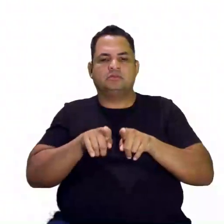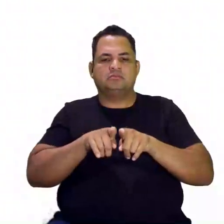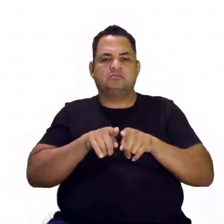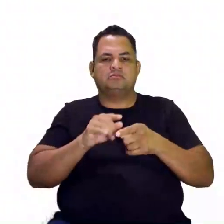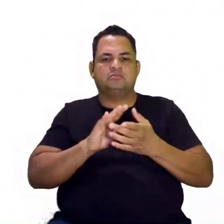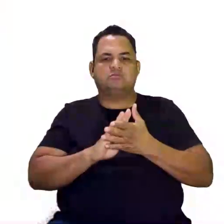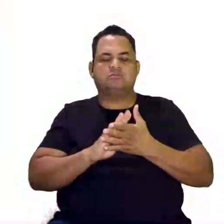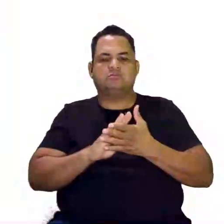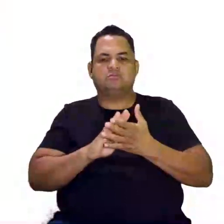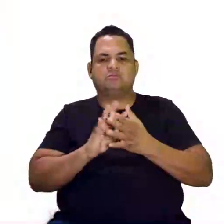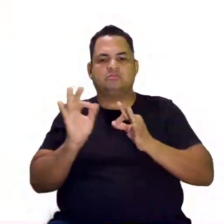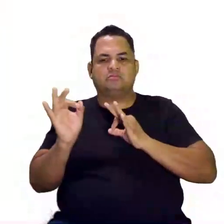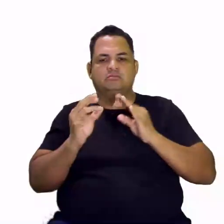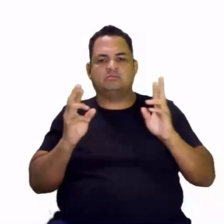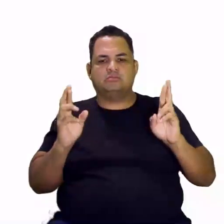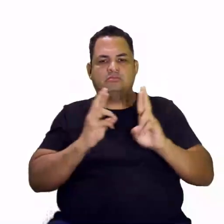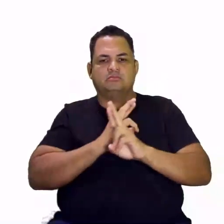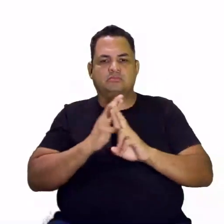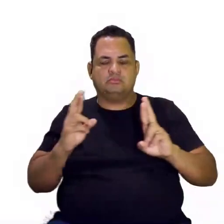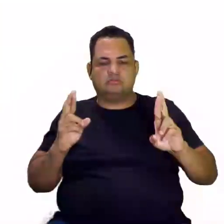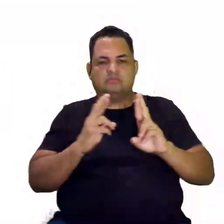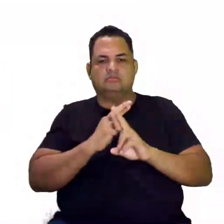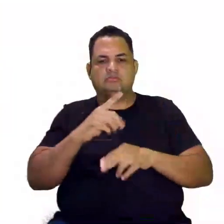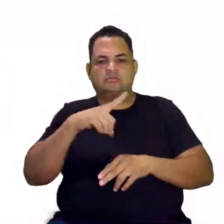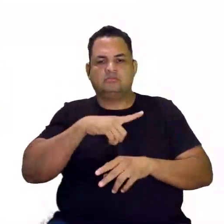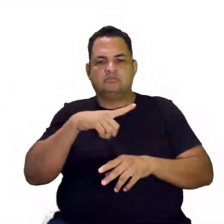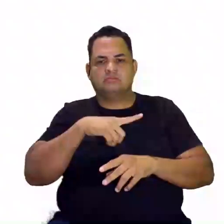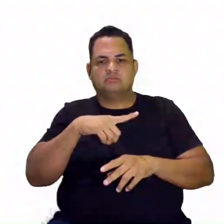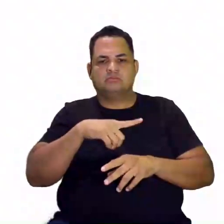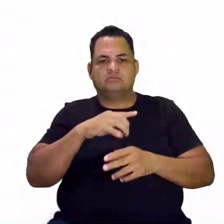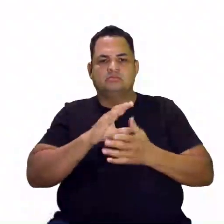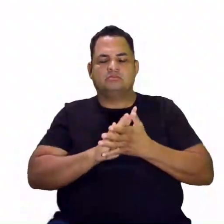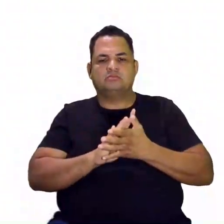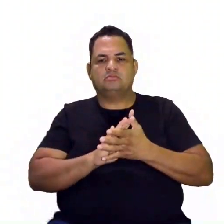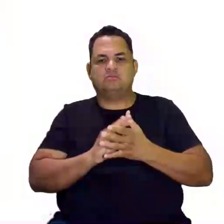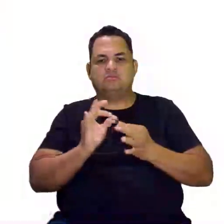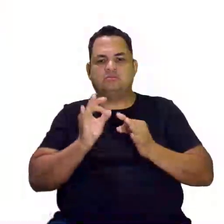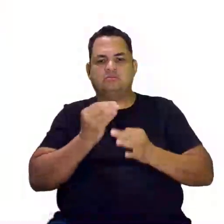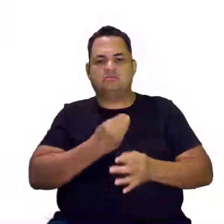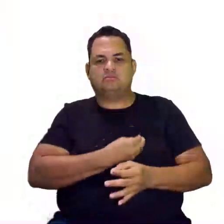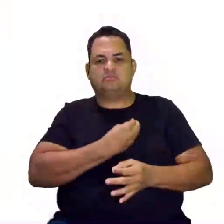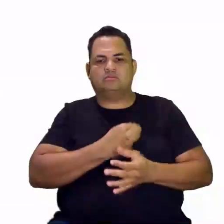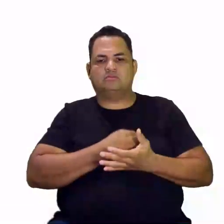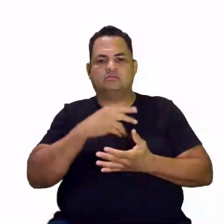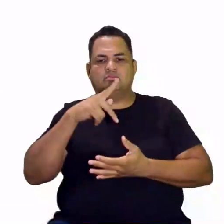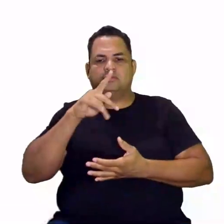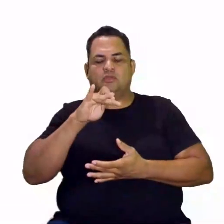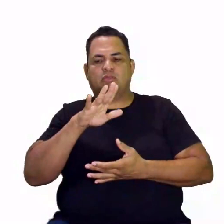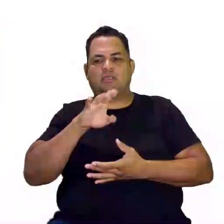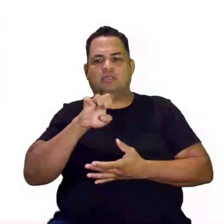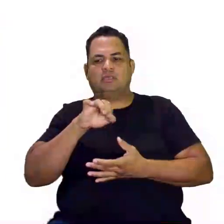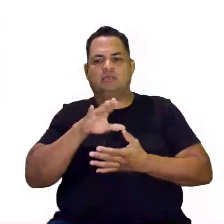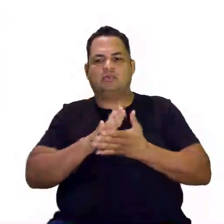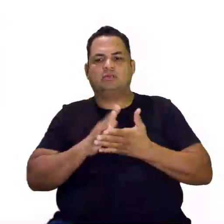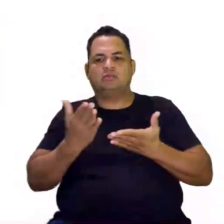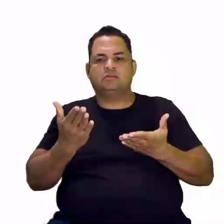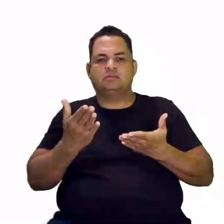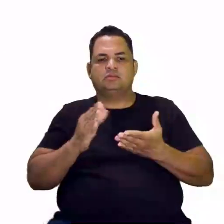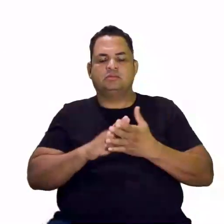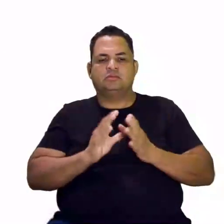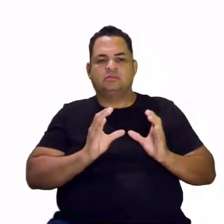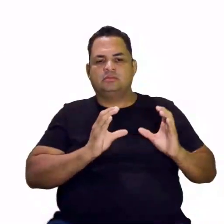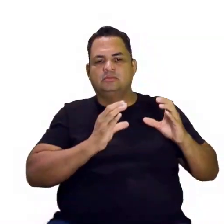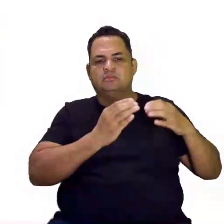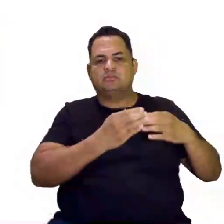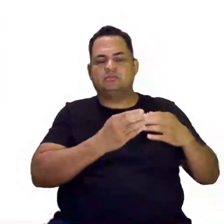dessa relação que tinha entre esses organismos procariontes, um determinado